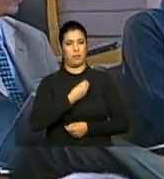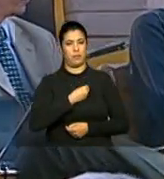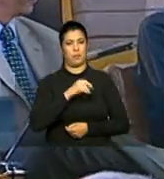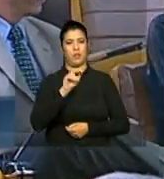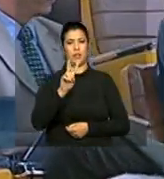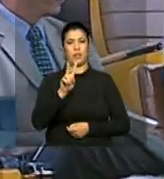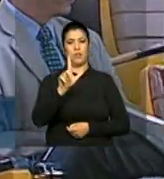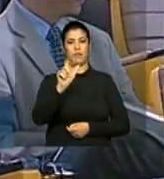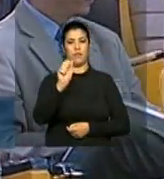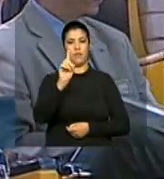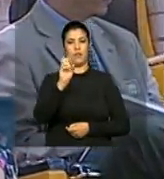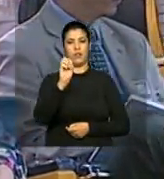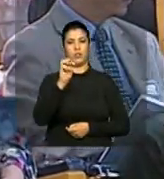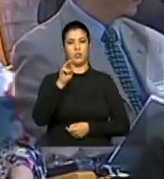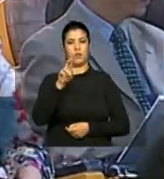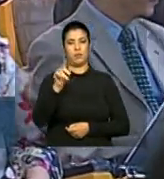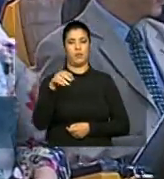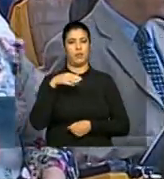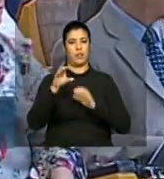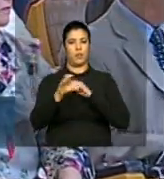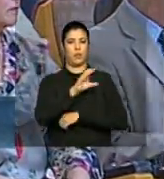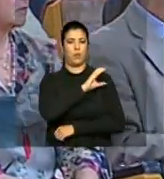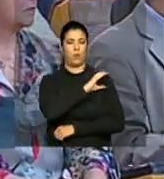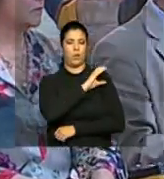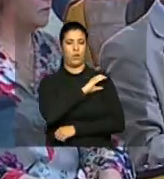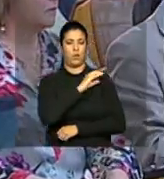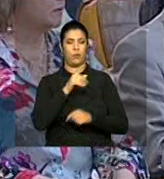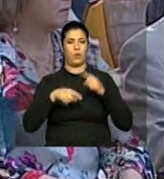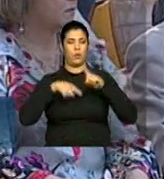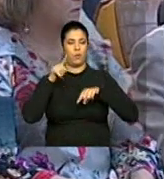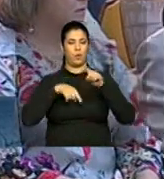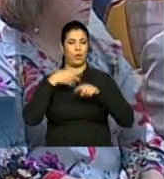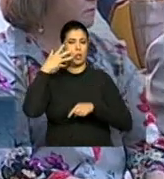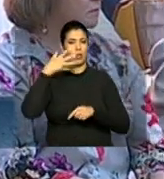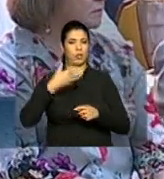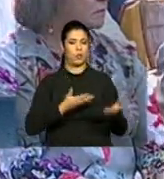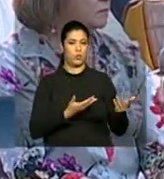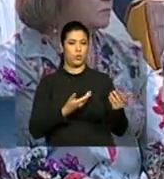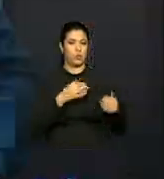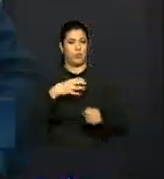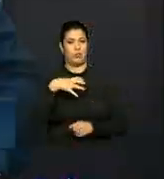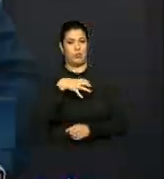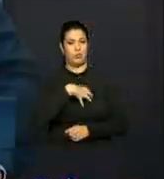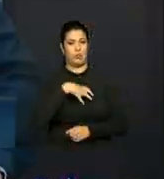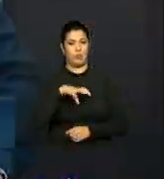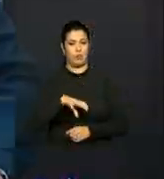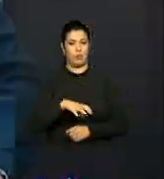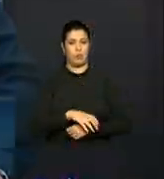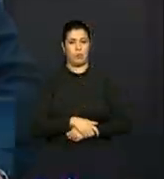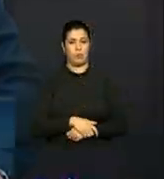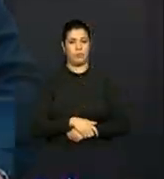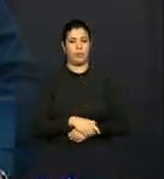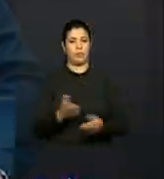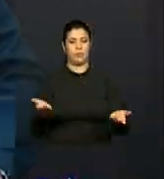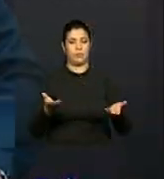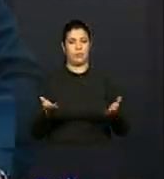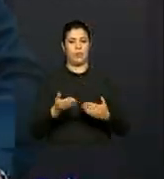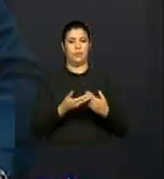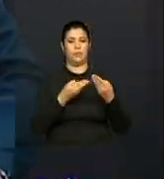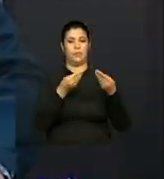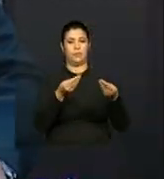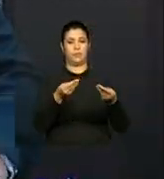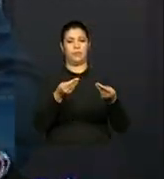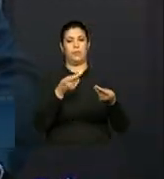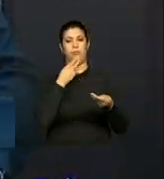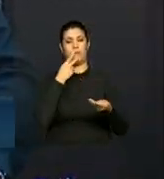Vladimir Costa, coordenador de políticas de juventude do governo da Bahia. Senhoras e senhores, passamos a palavra a sua